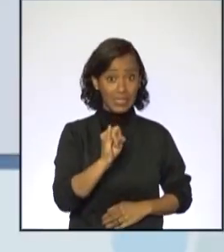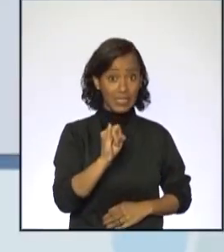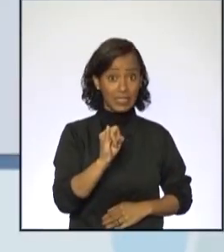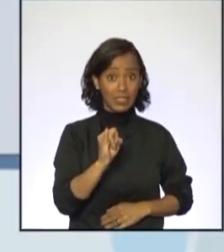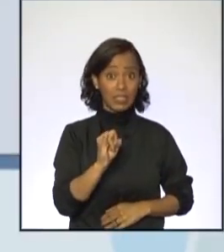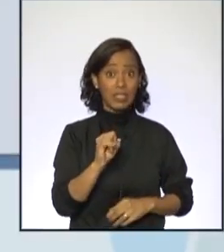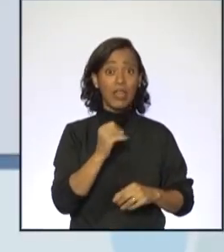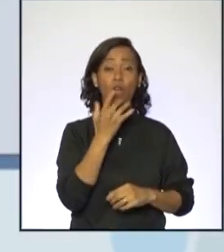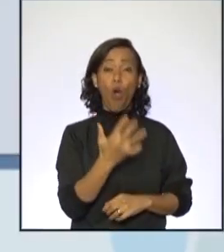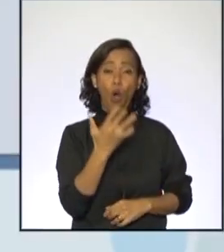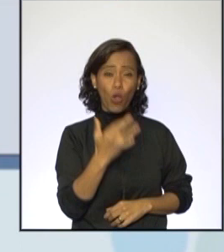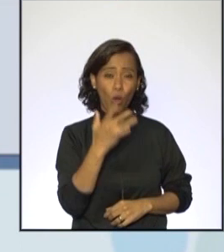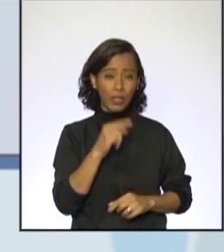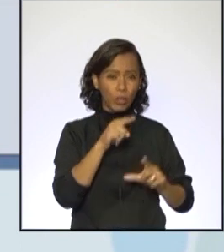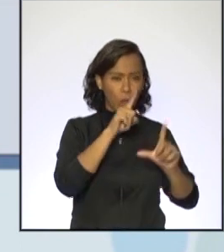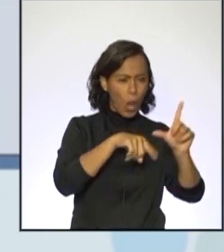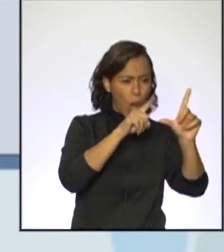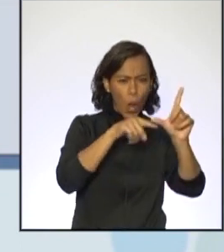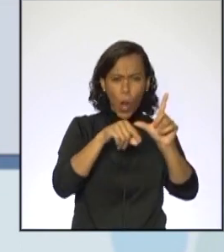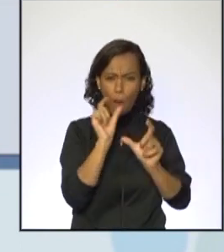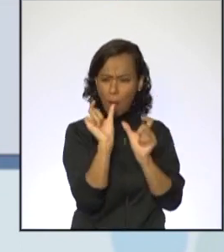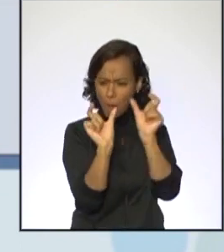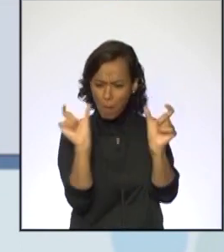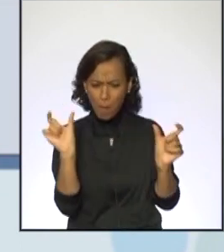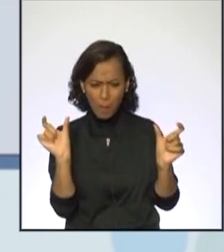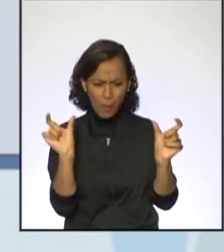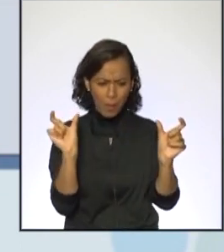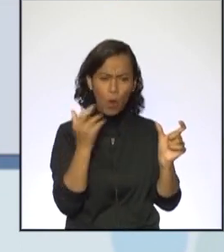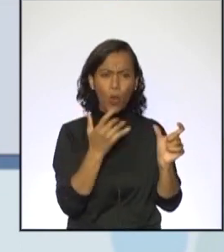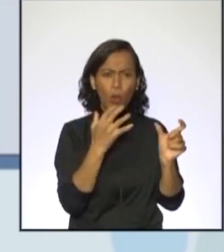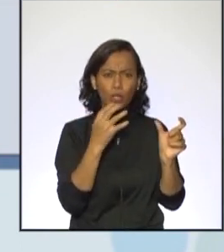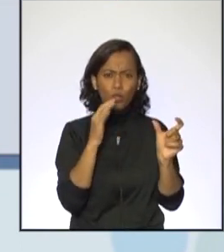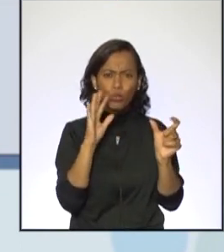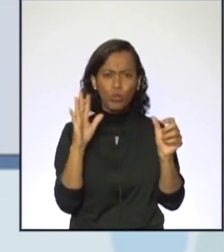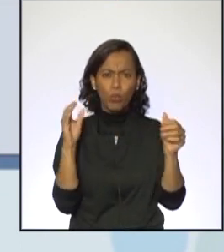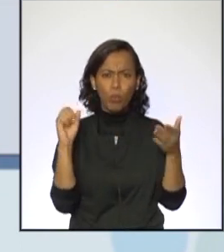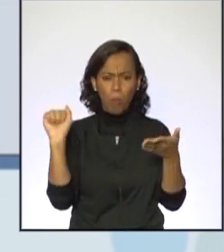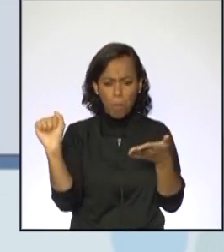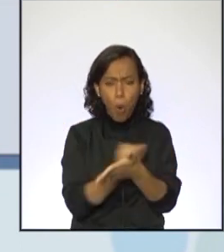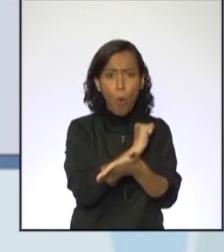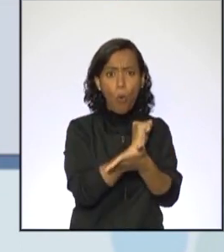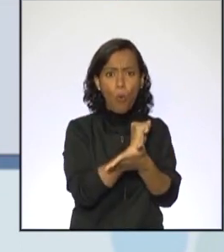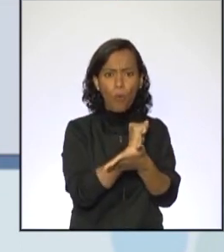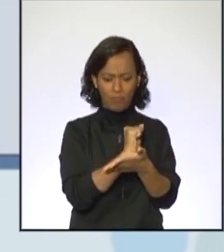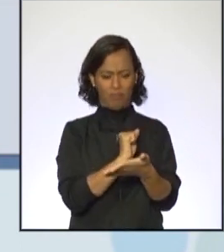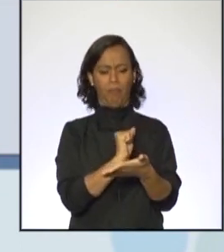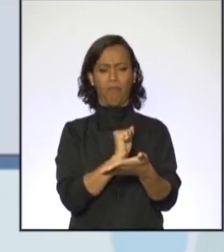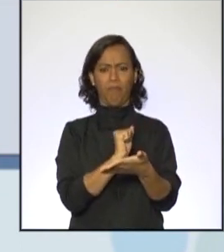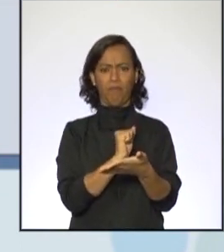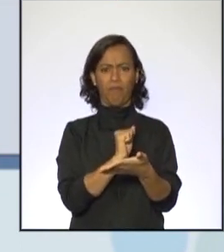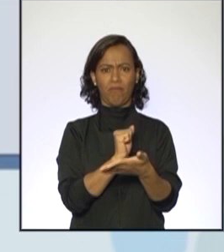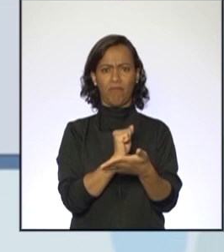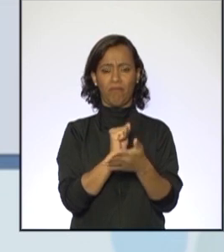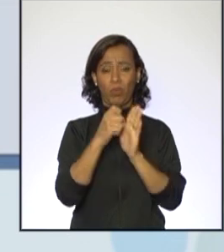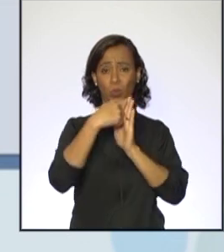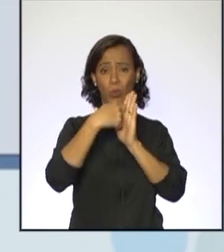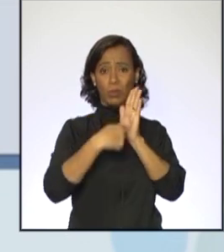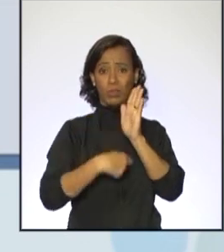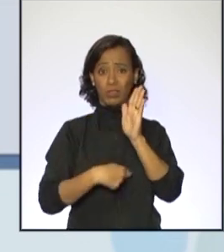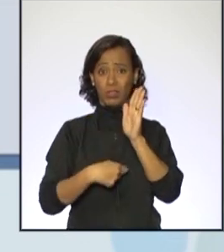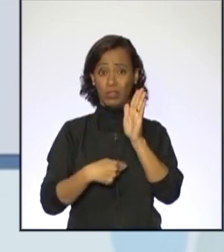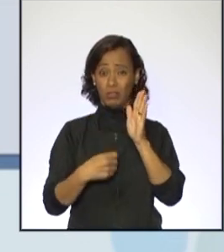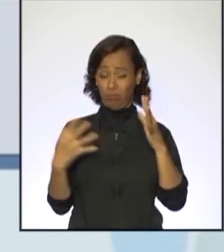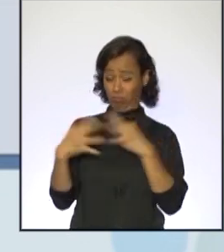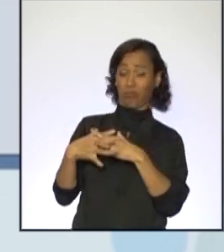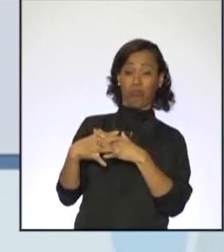retirar as partes coloridas desse texto, o texto perde o sentido. Sim. Certo? Então, acabei de descobrir que essas